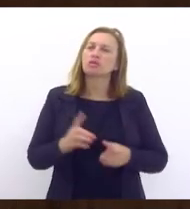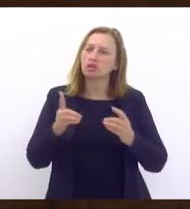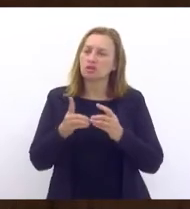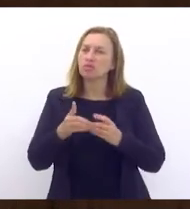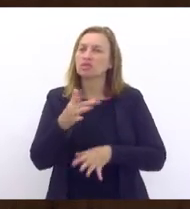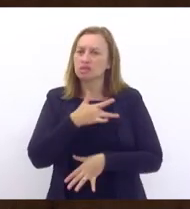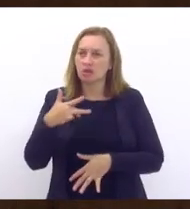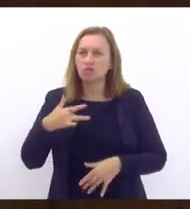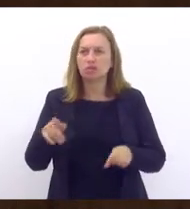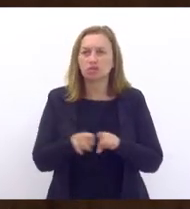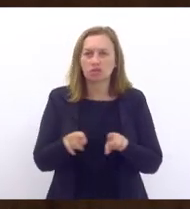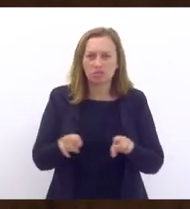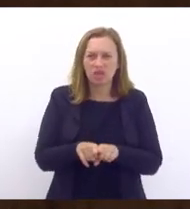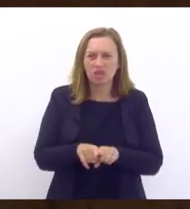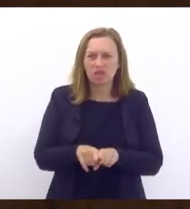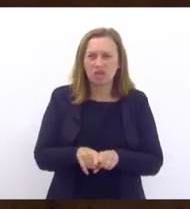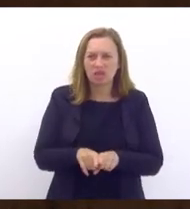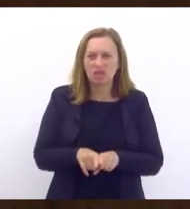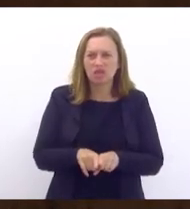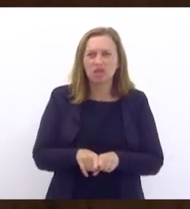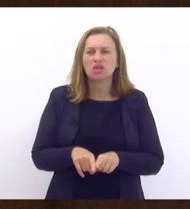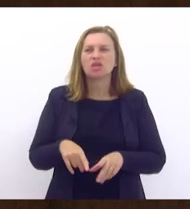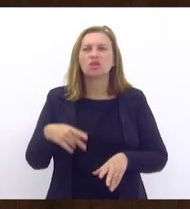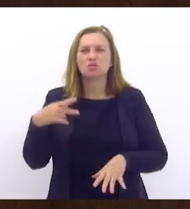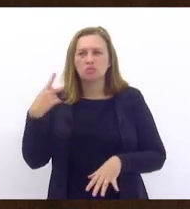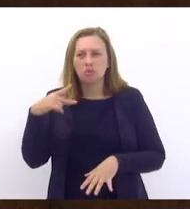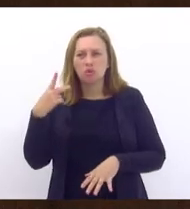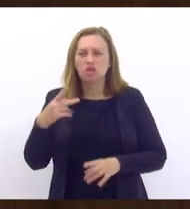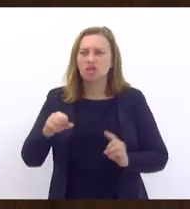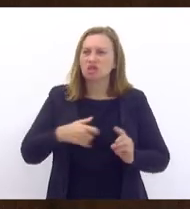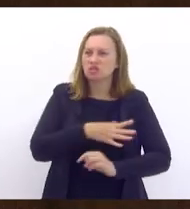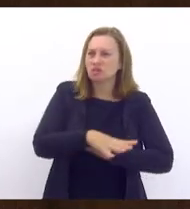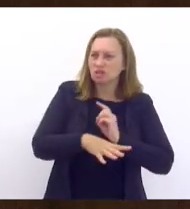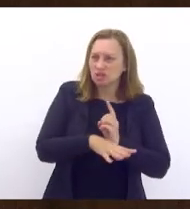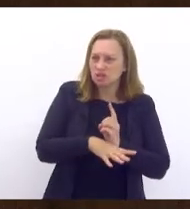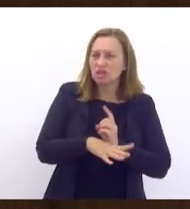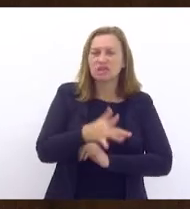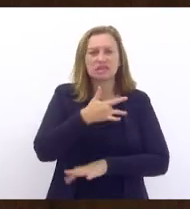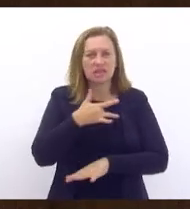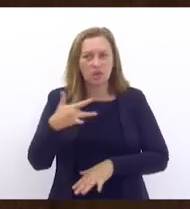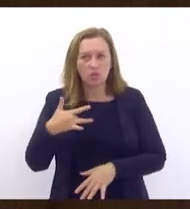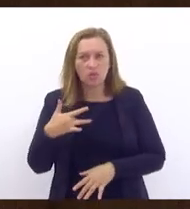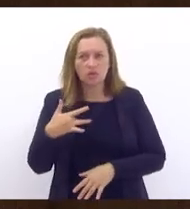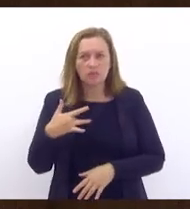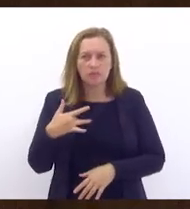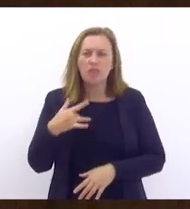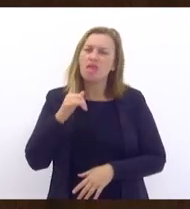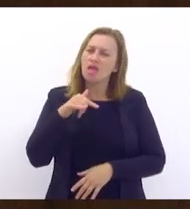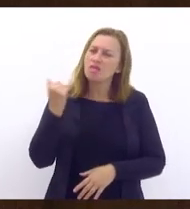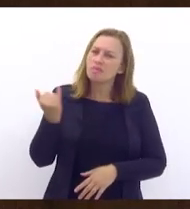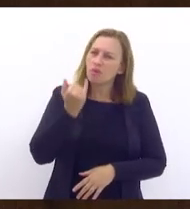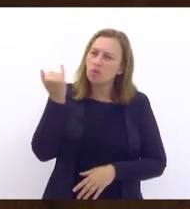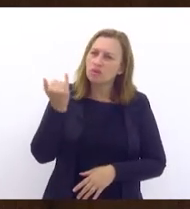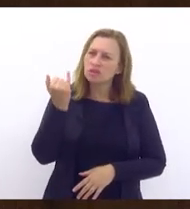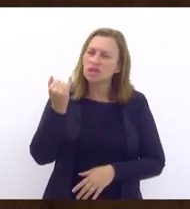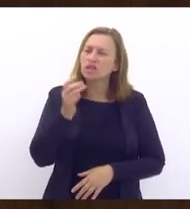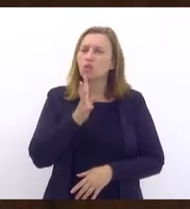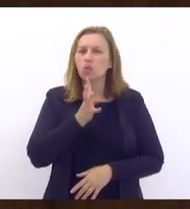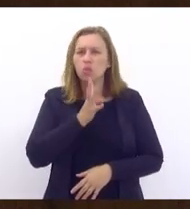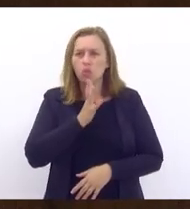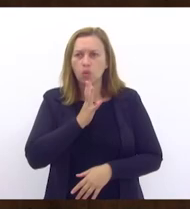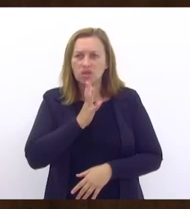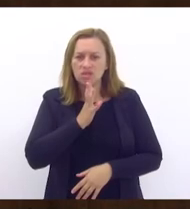saúde também, atendimento de política socioassistencial e de saúde. É muito importante a gente